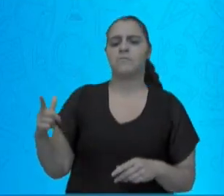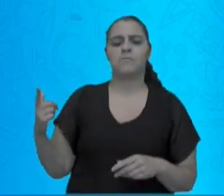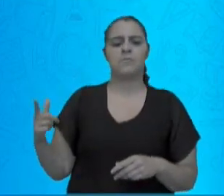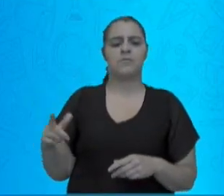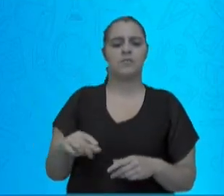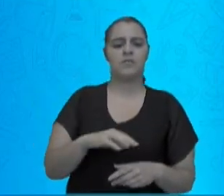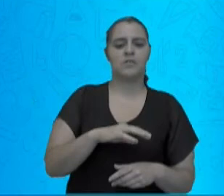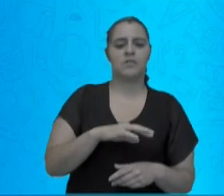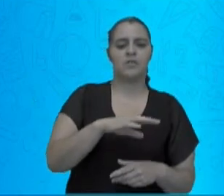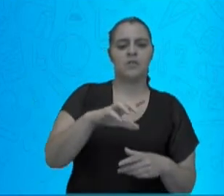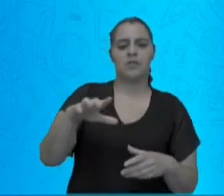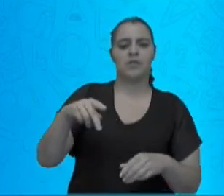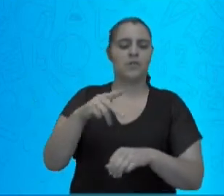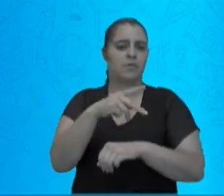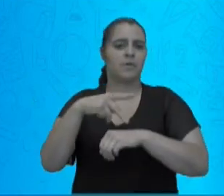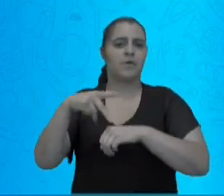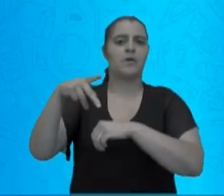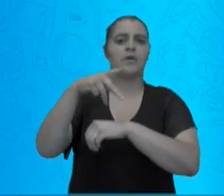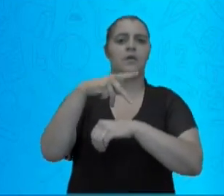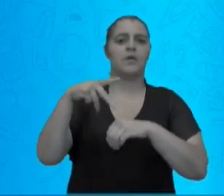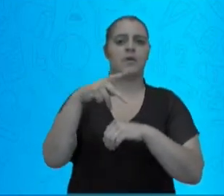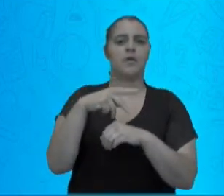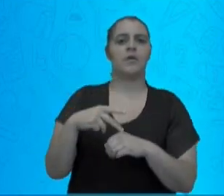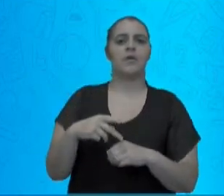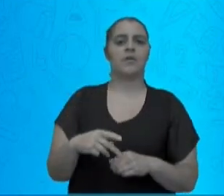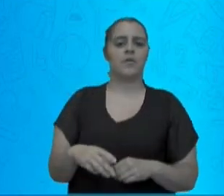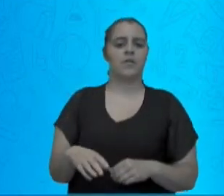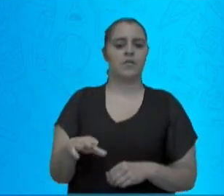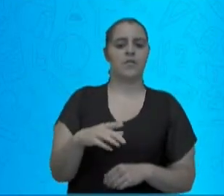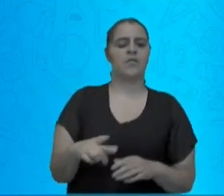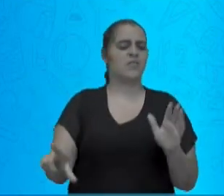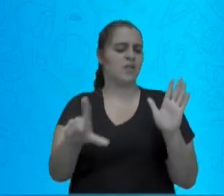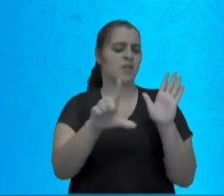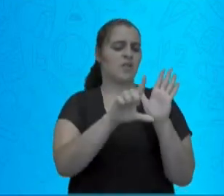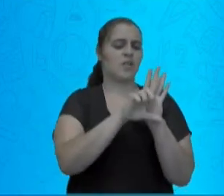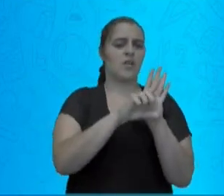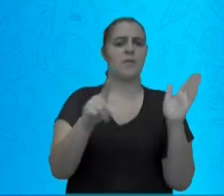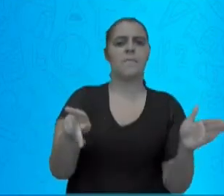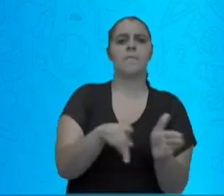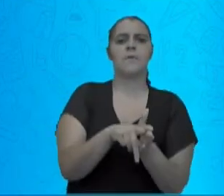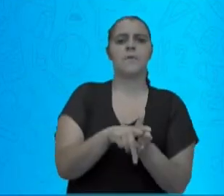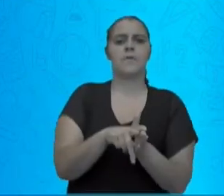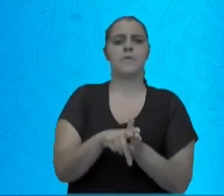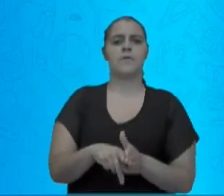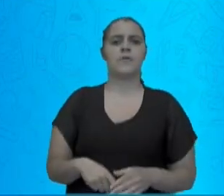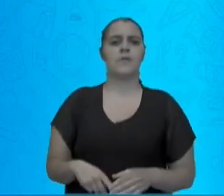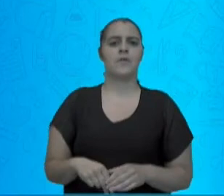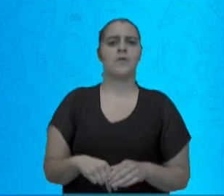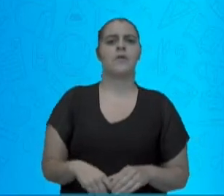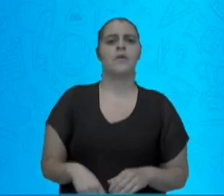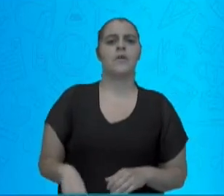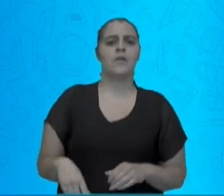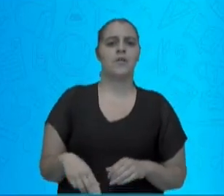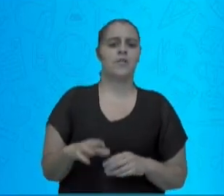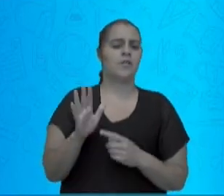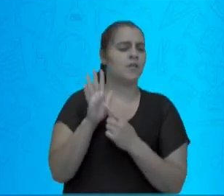seu território demarcado, não tem as suas leis, nem a